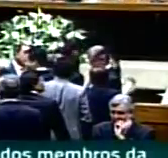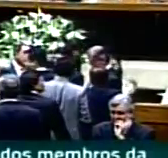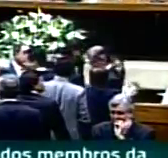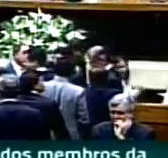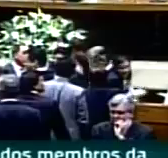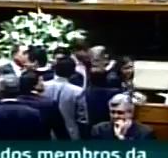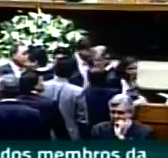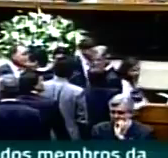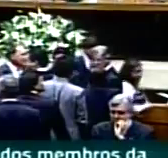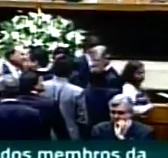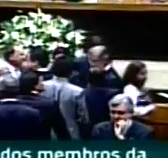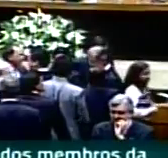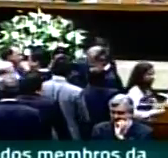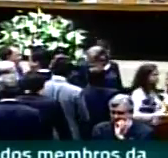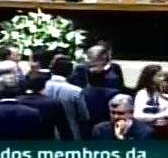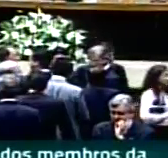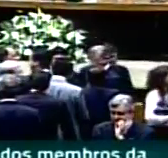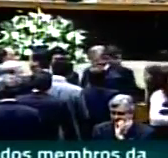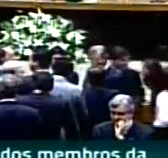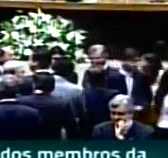Vamos, cadê? Estão prontos?